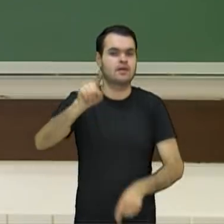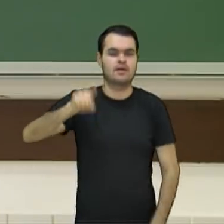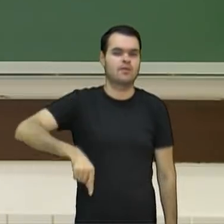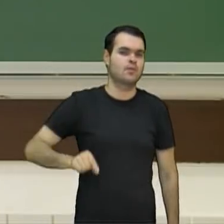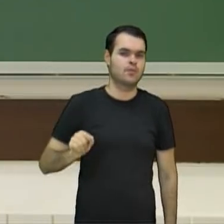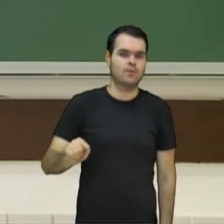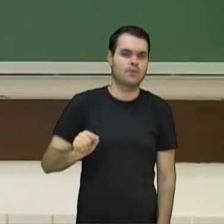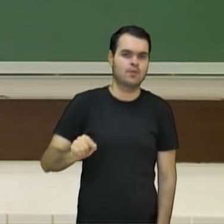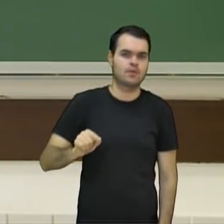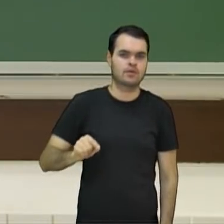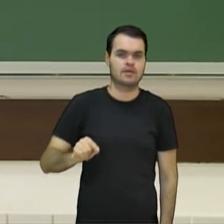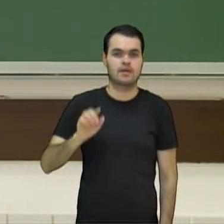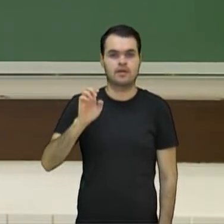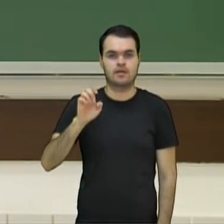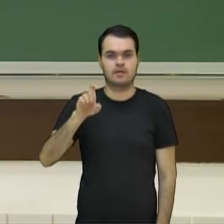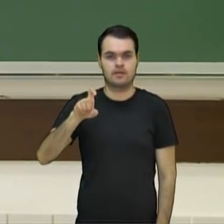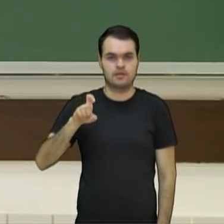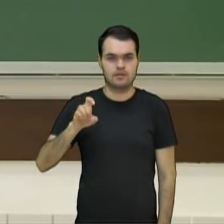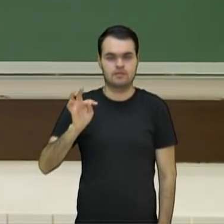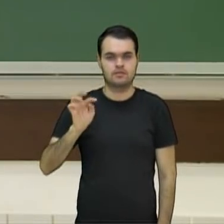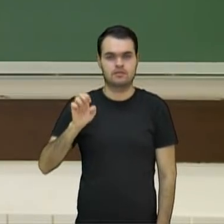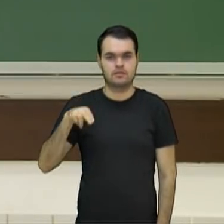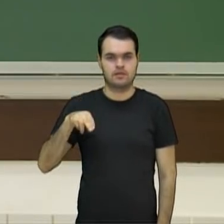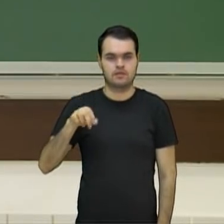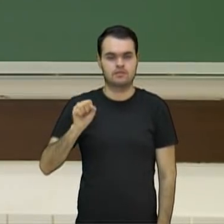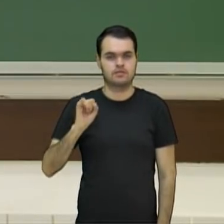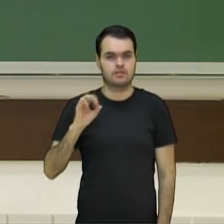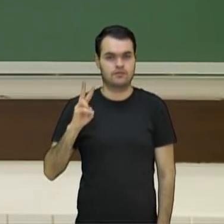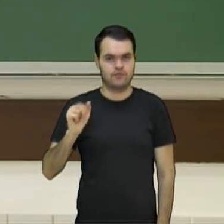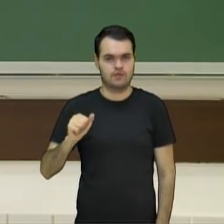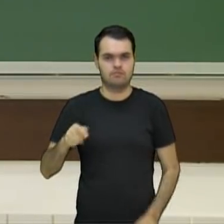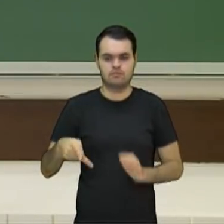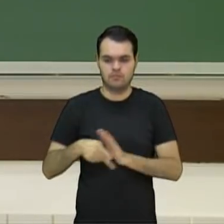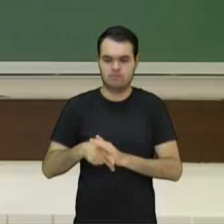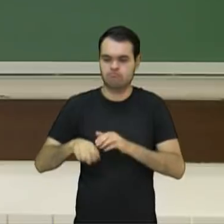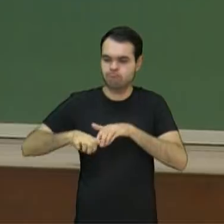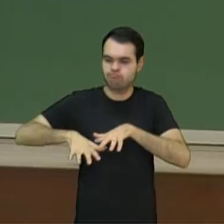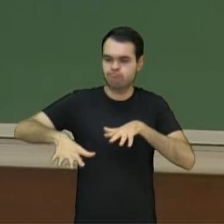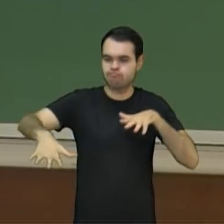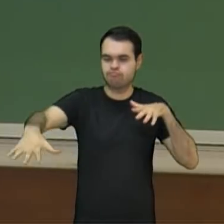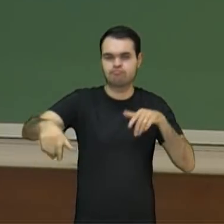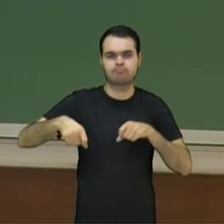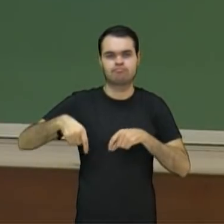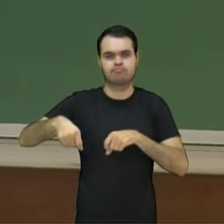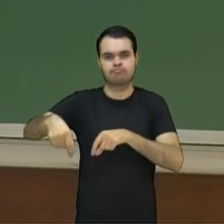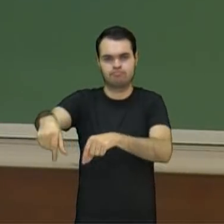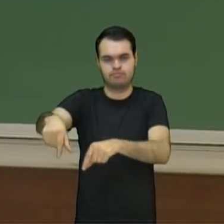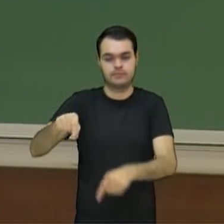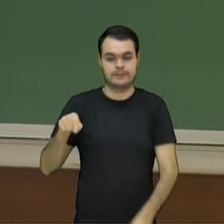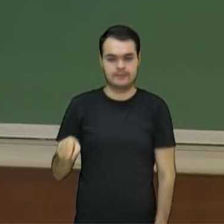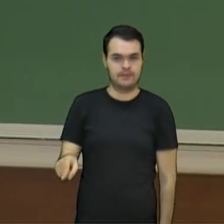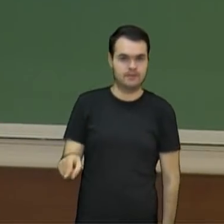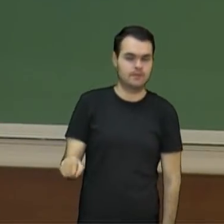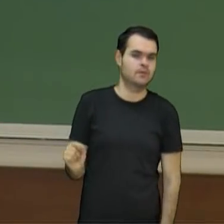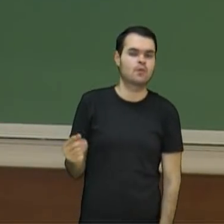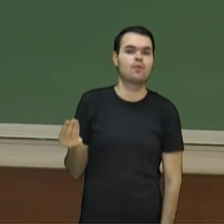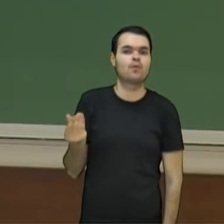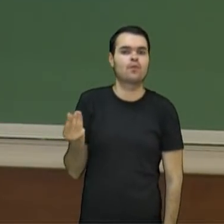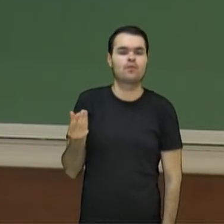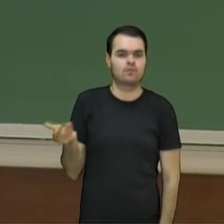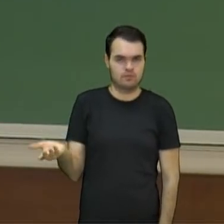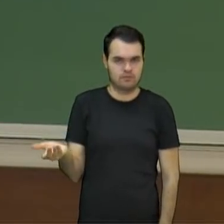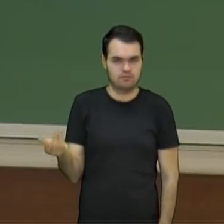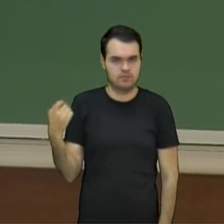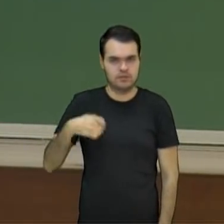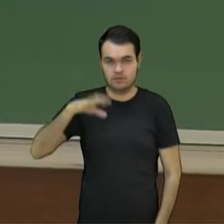a agricultura extensiva. Então, quando nós consideramos uma agropecuária extensiva, nós